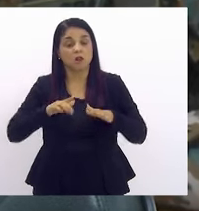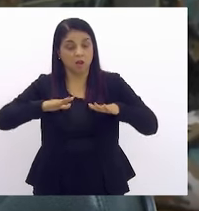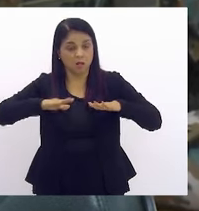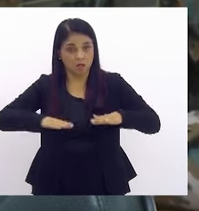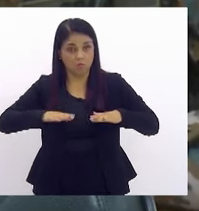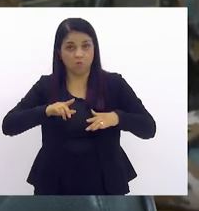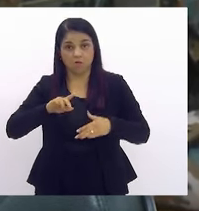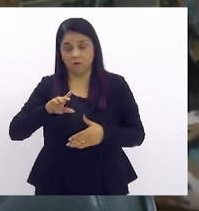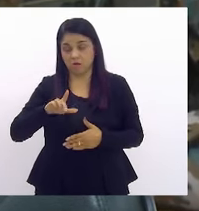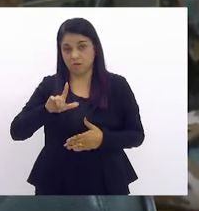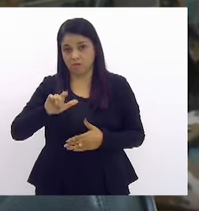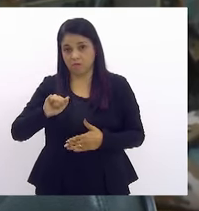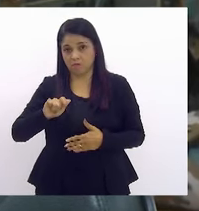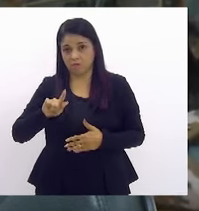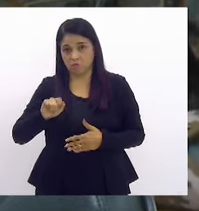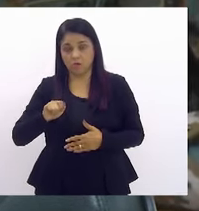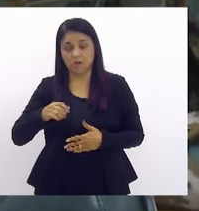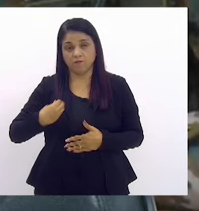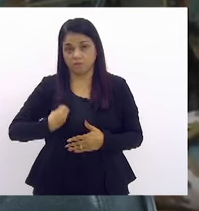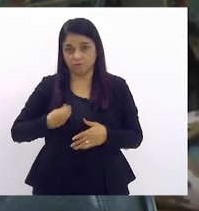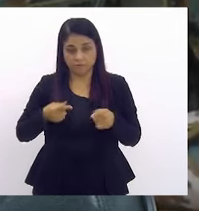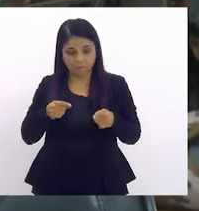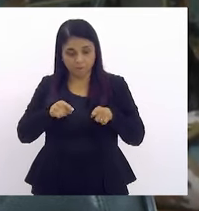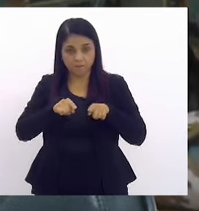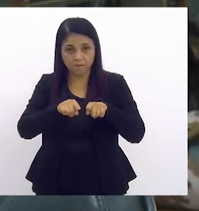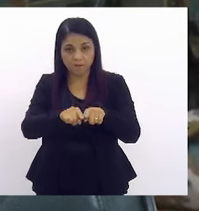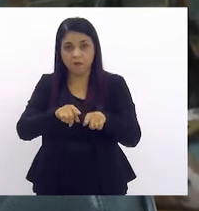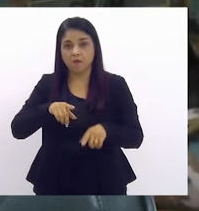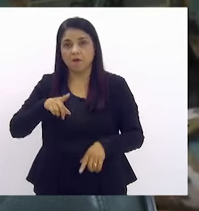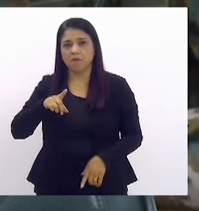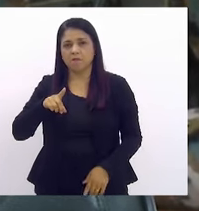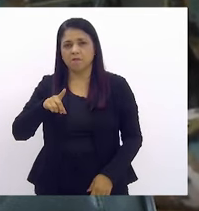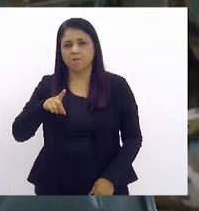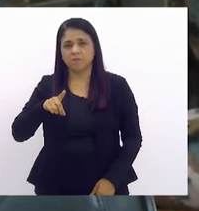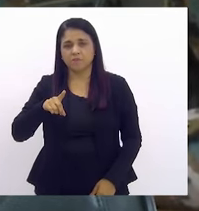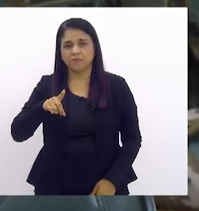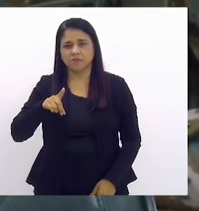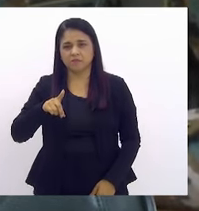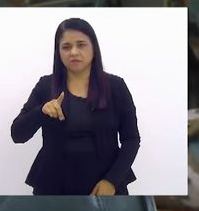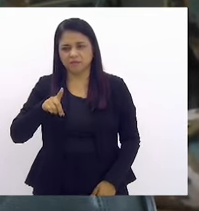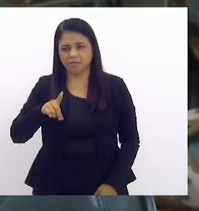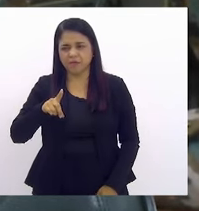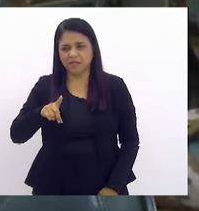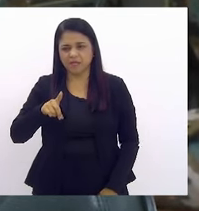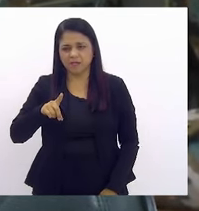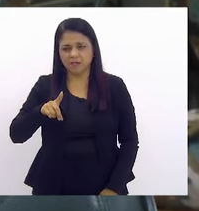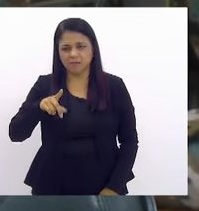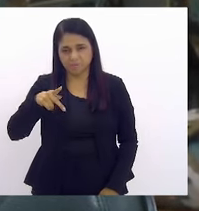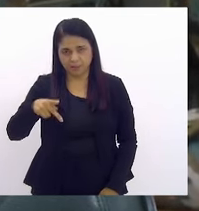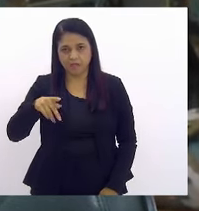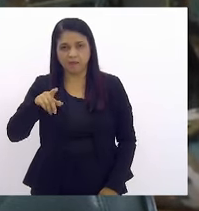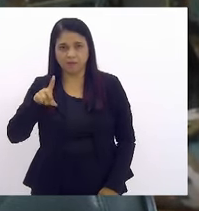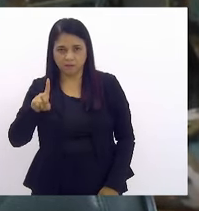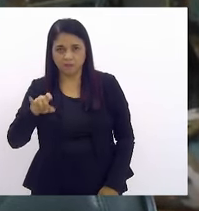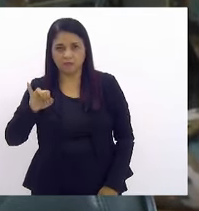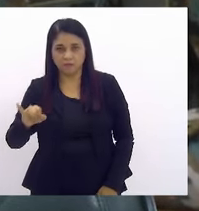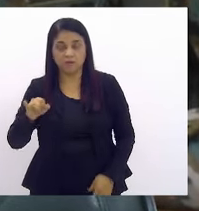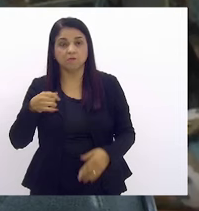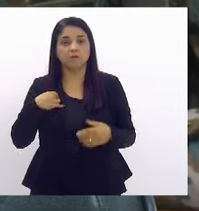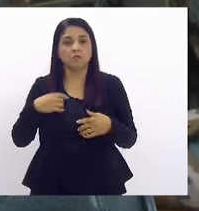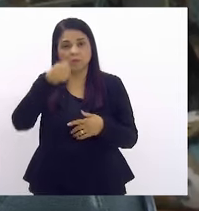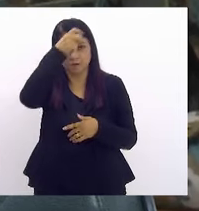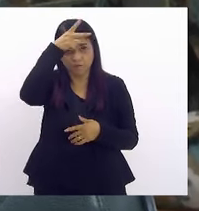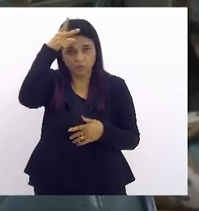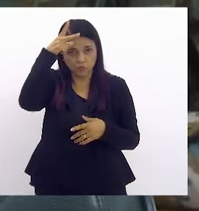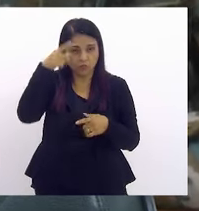uma parceria, né, um convênio de PDI, né, que é um plano de desenvolvimento e inovação celebrado entre a Prefeitura de Maricá,